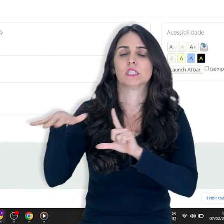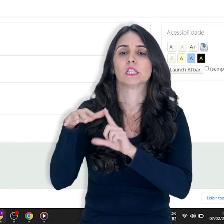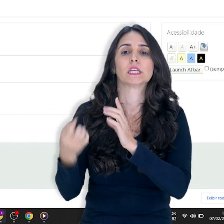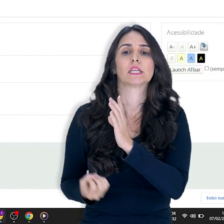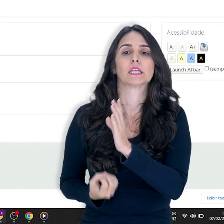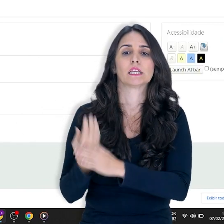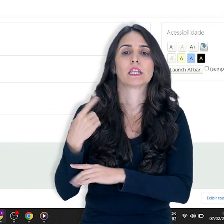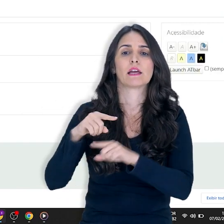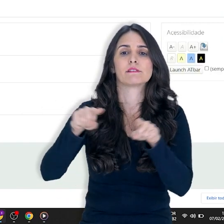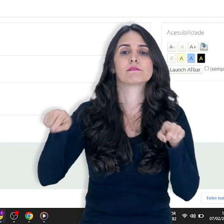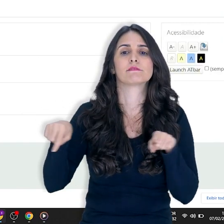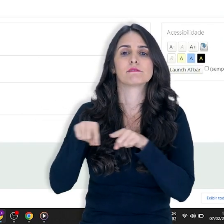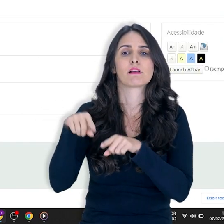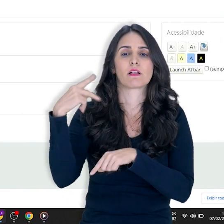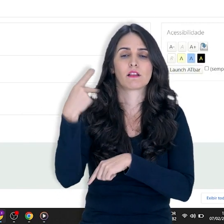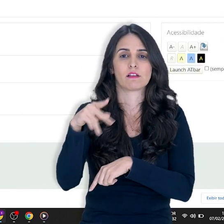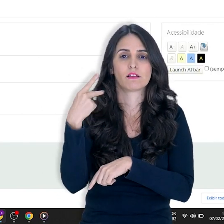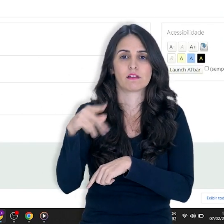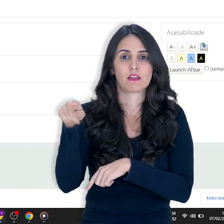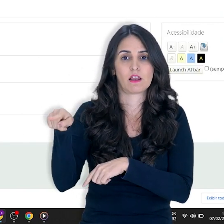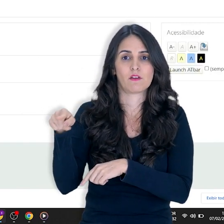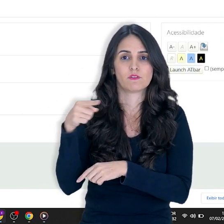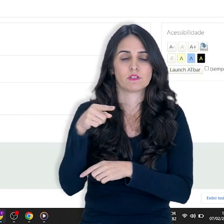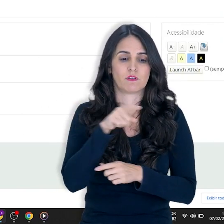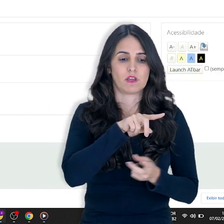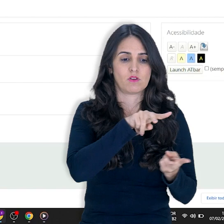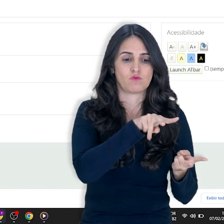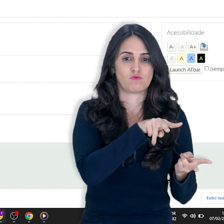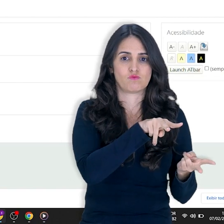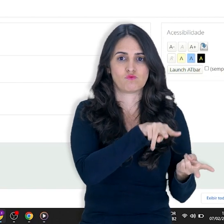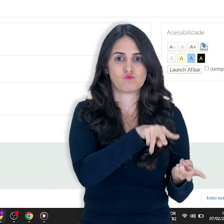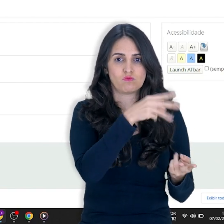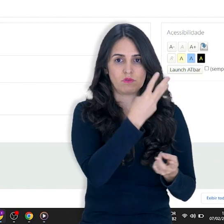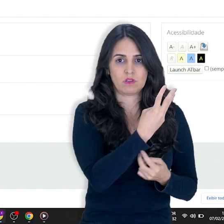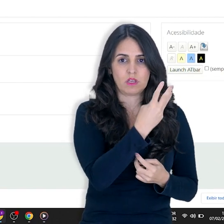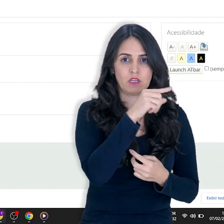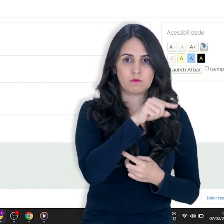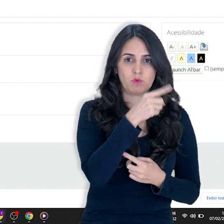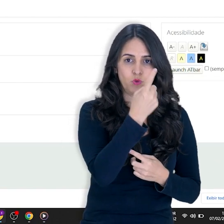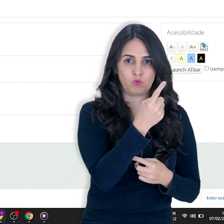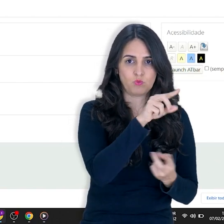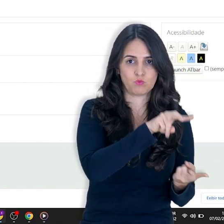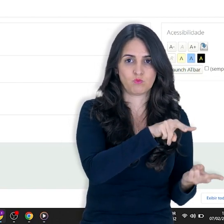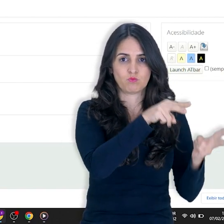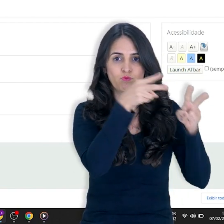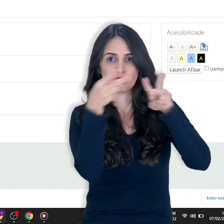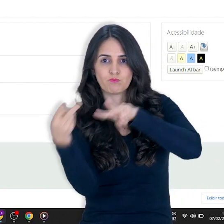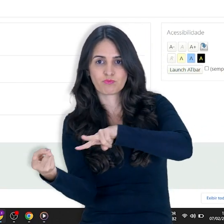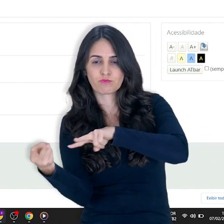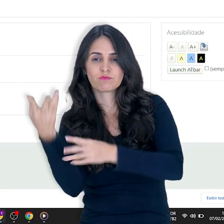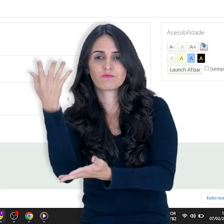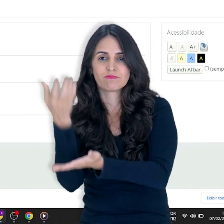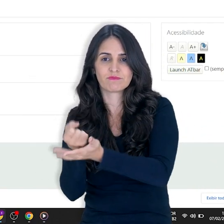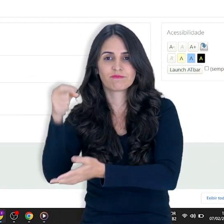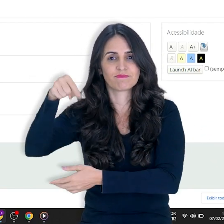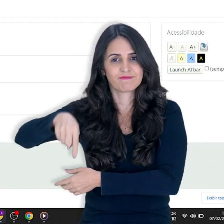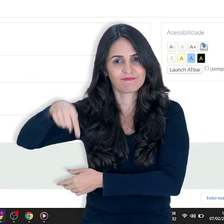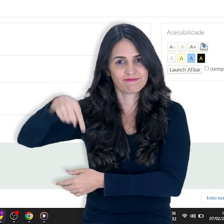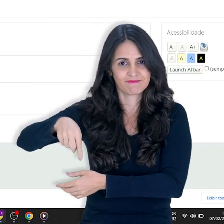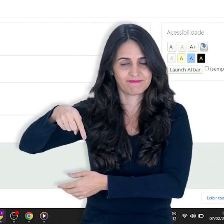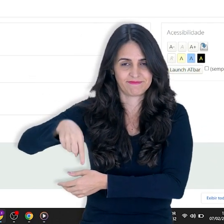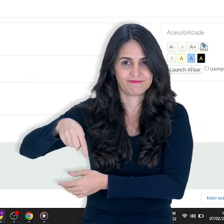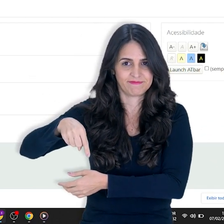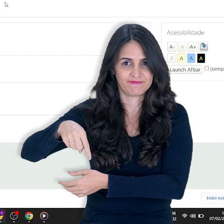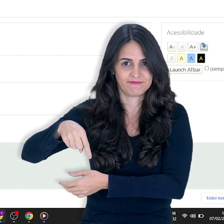já tem que ter uma sala criada, onde você vai restaurar essa sala do 3.1 agora aqui no